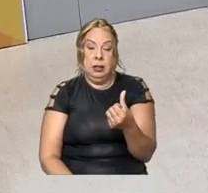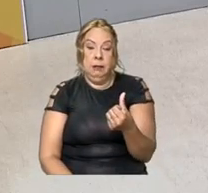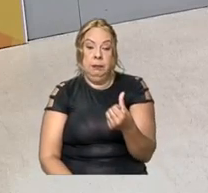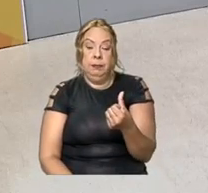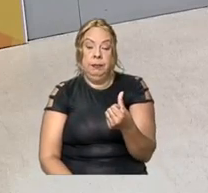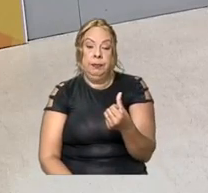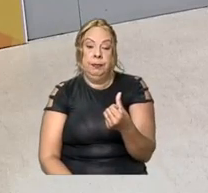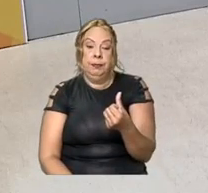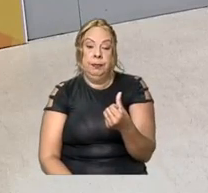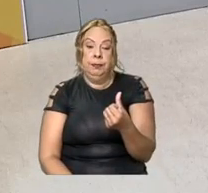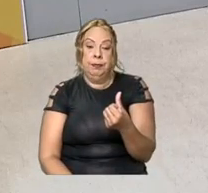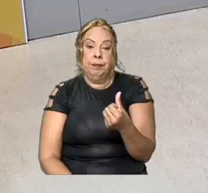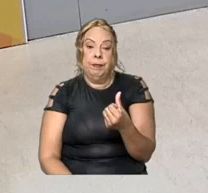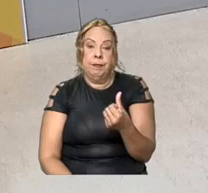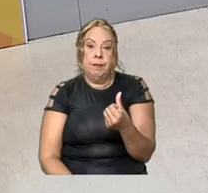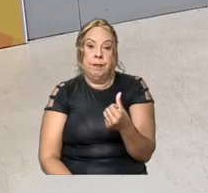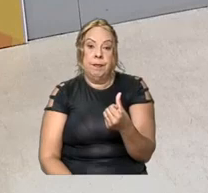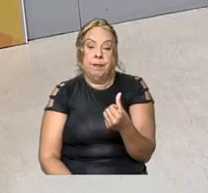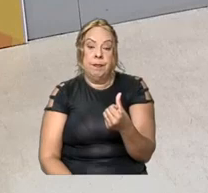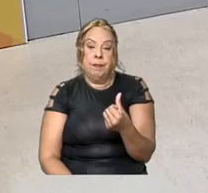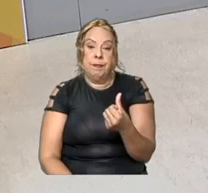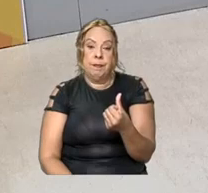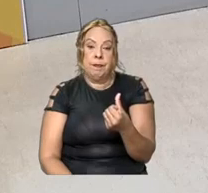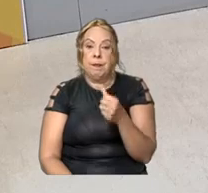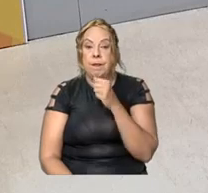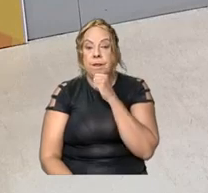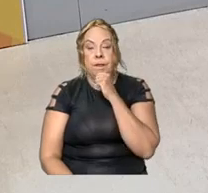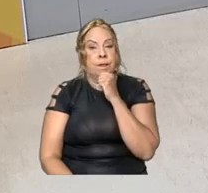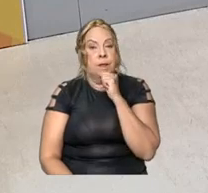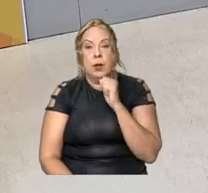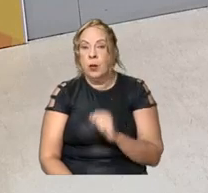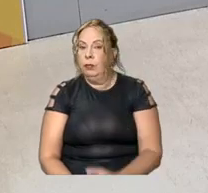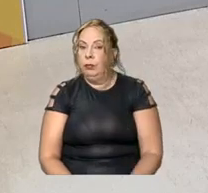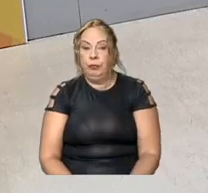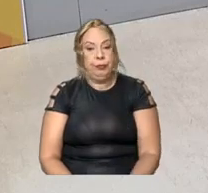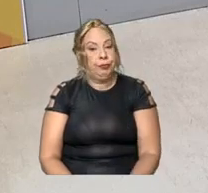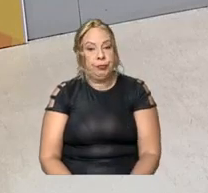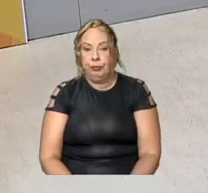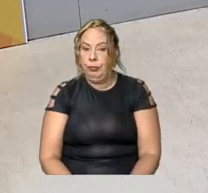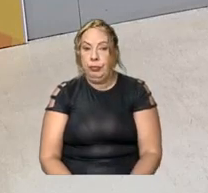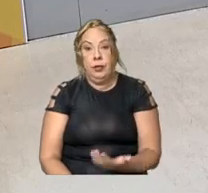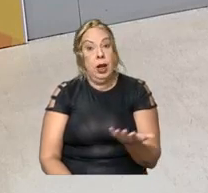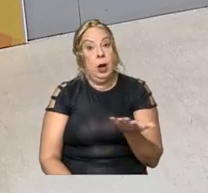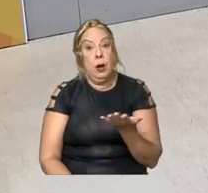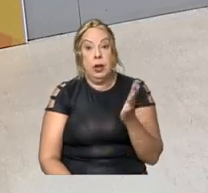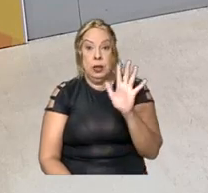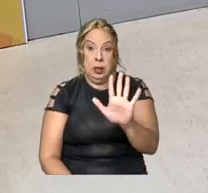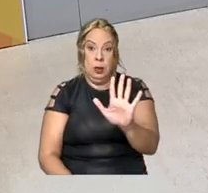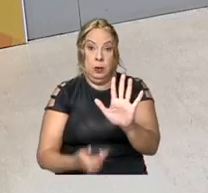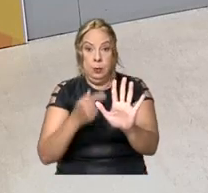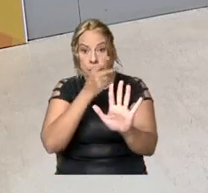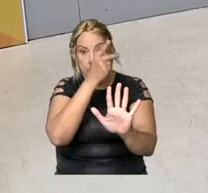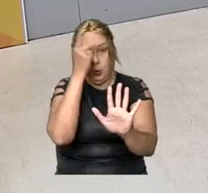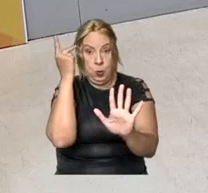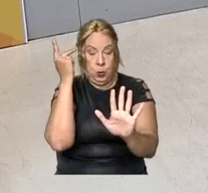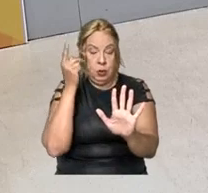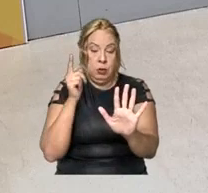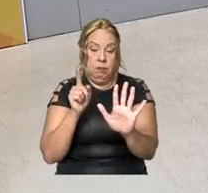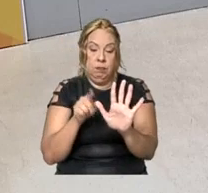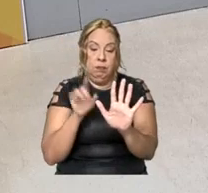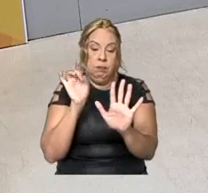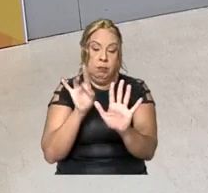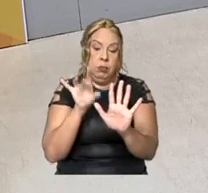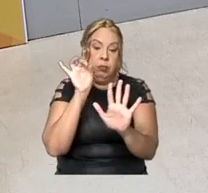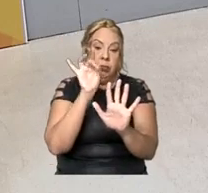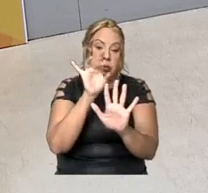36. Decidiu? 36 não decidiu, mas colocou mais gente no páreo. Já são 5 candidatos ao terceiro prêmio, Jaque.